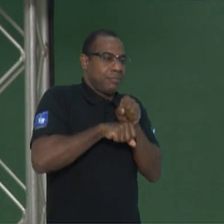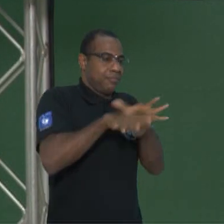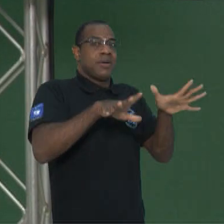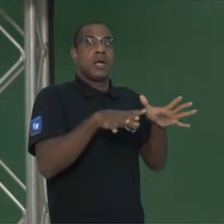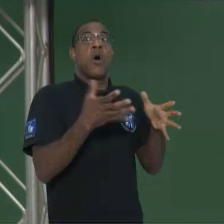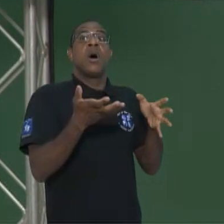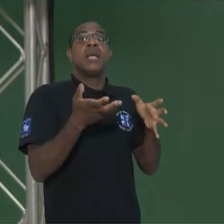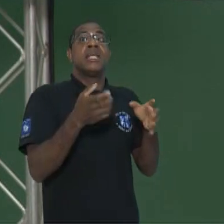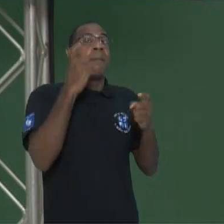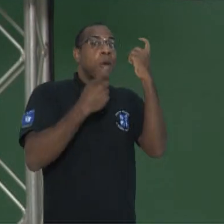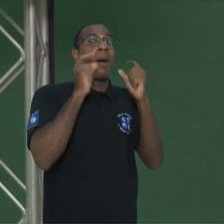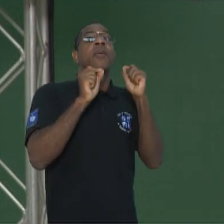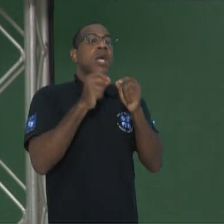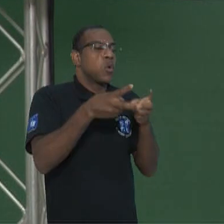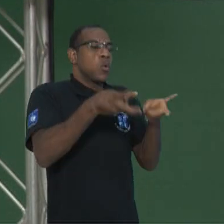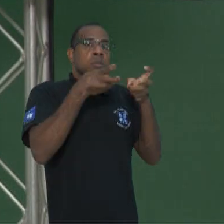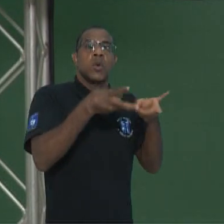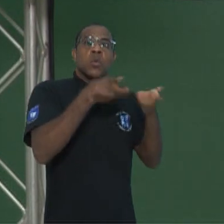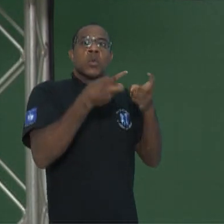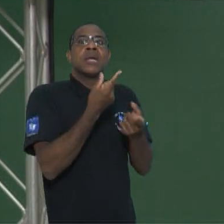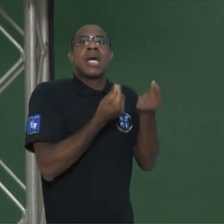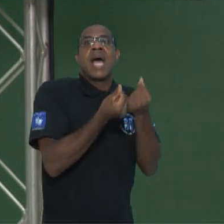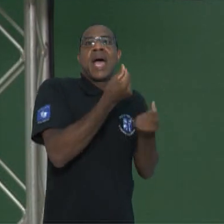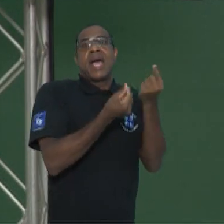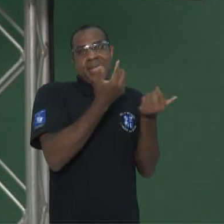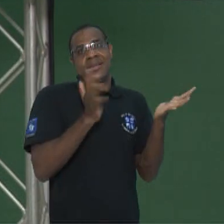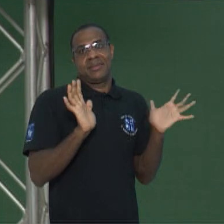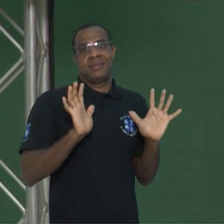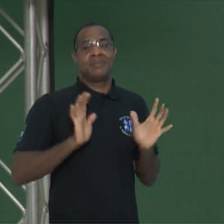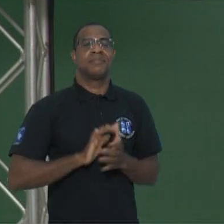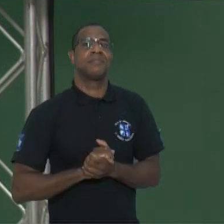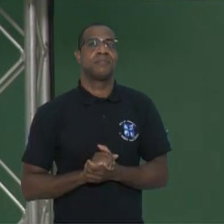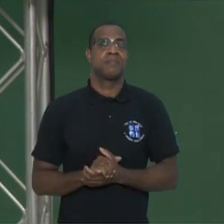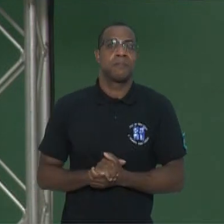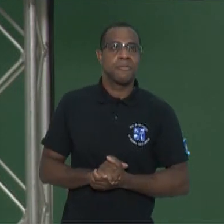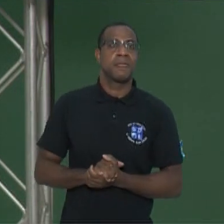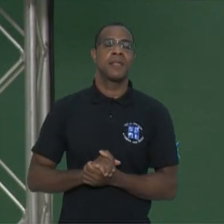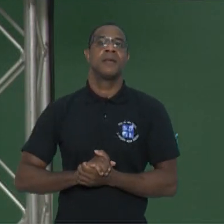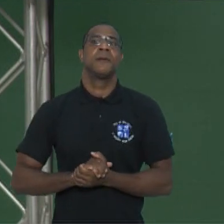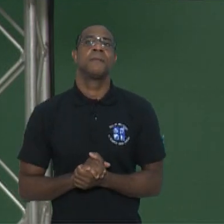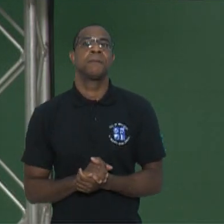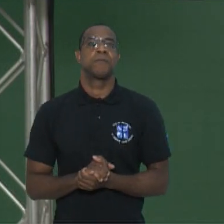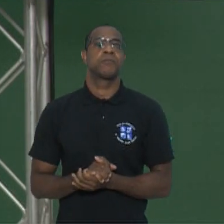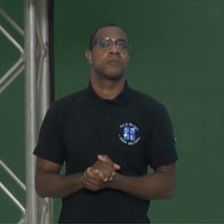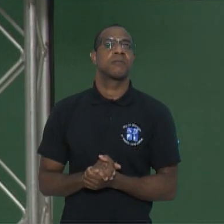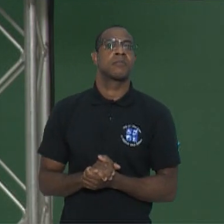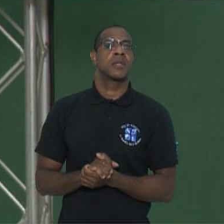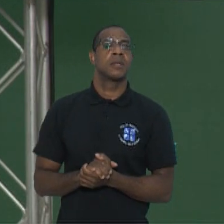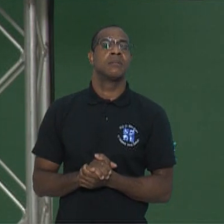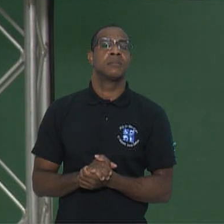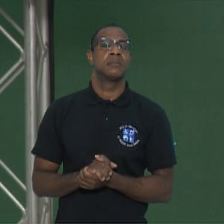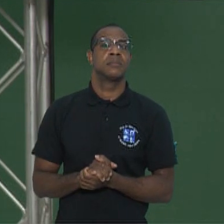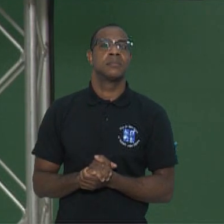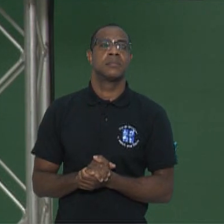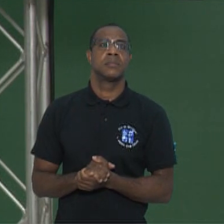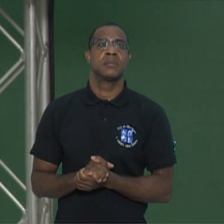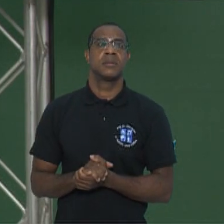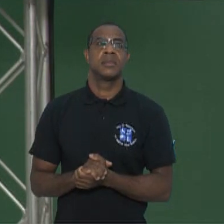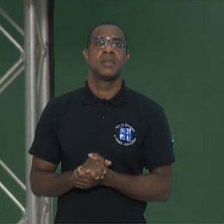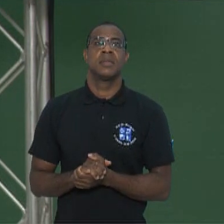riquezas. Infelizmente, esse é um cenário da história ali que a gente tem refletido nesses casos, né? E aí eu